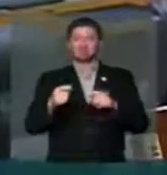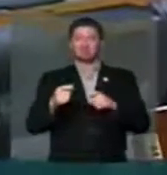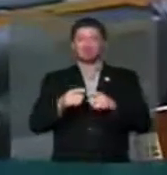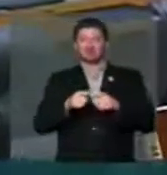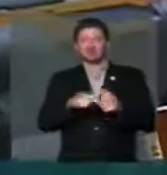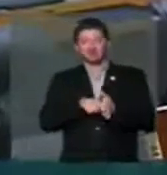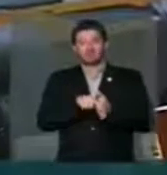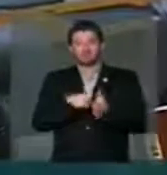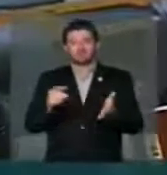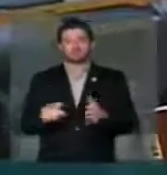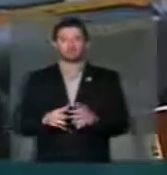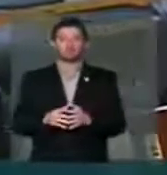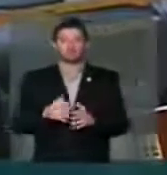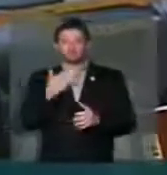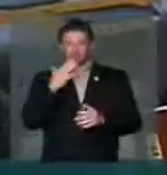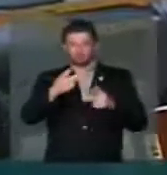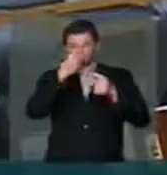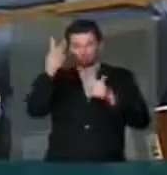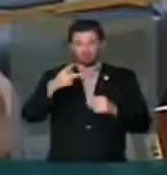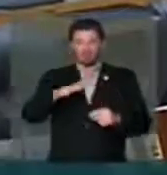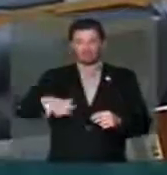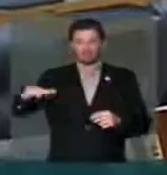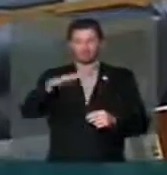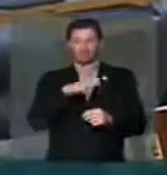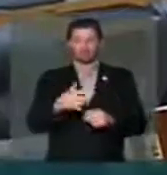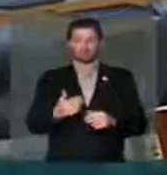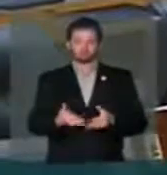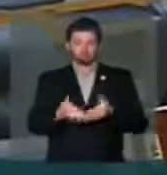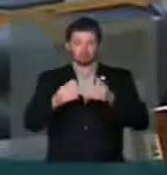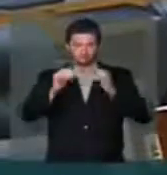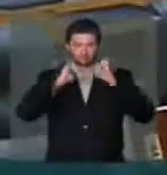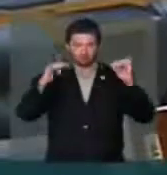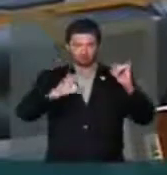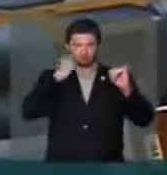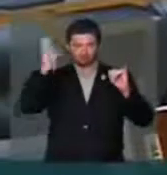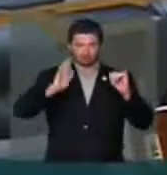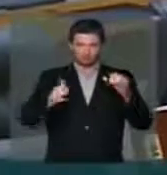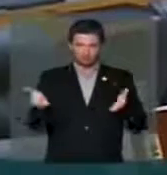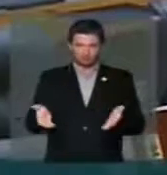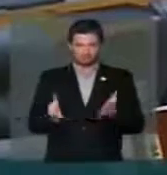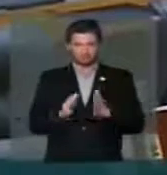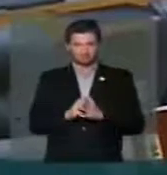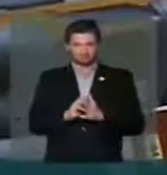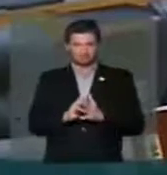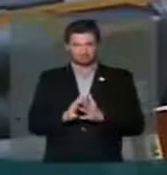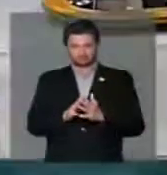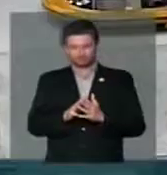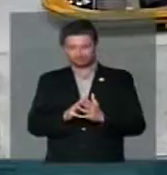medicina que faz para a humanidade. Gostaria que divulgado nos anais da casa,